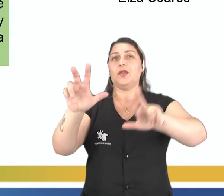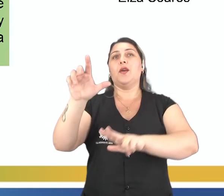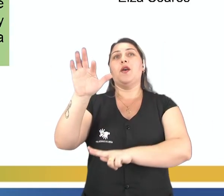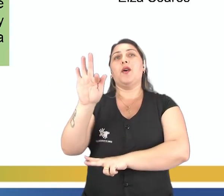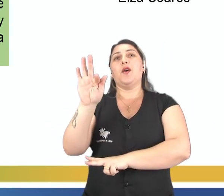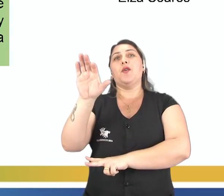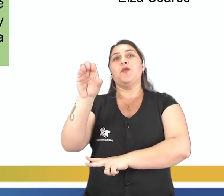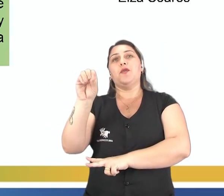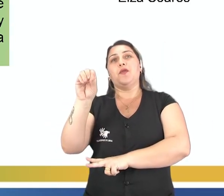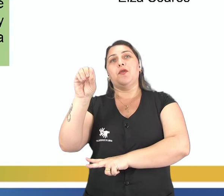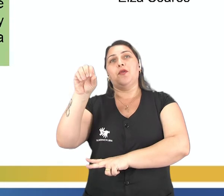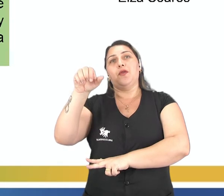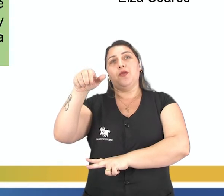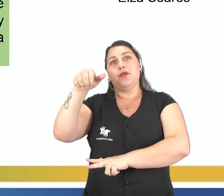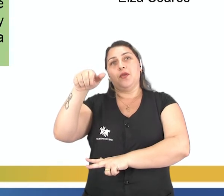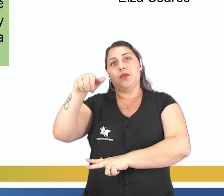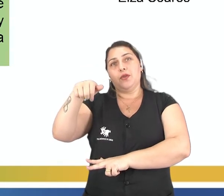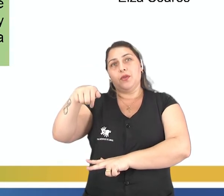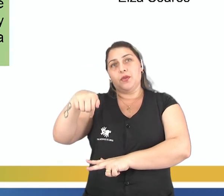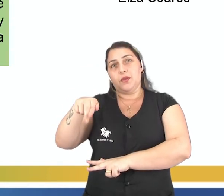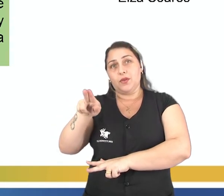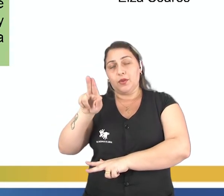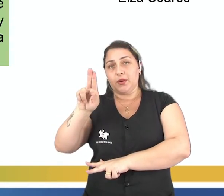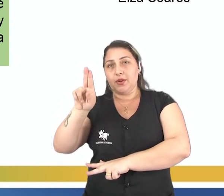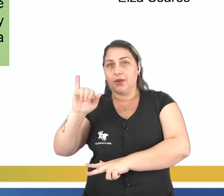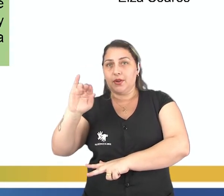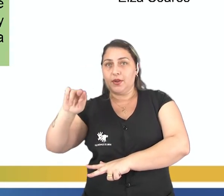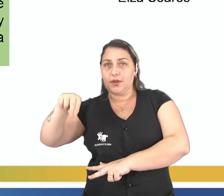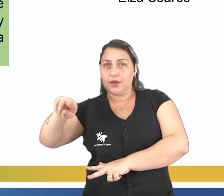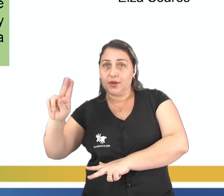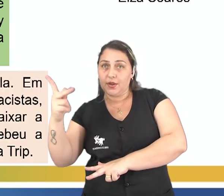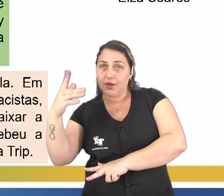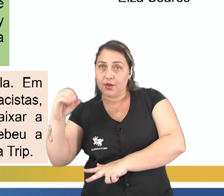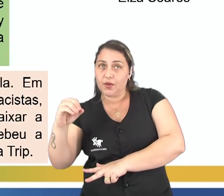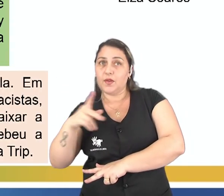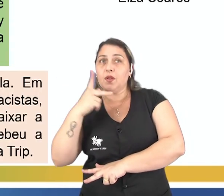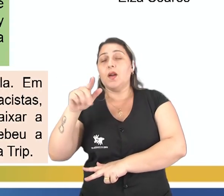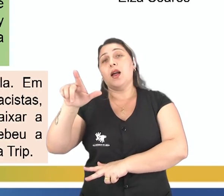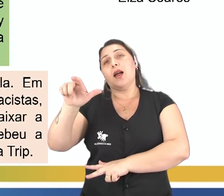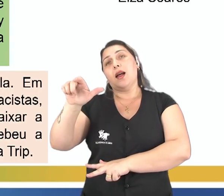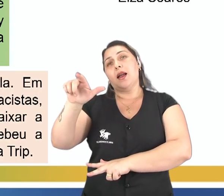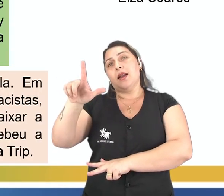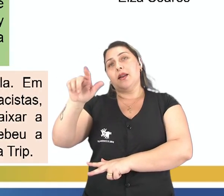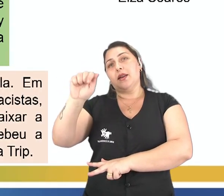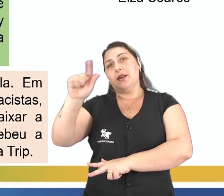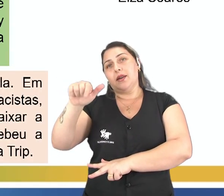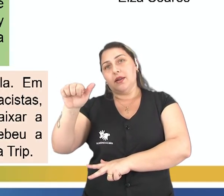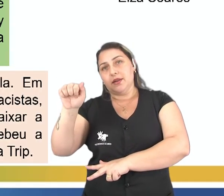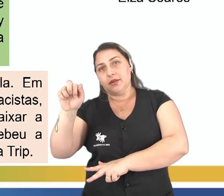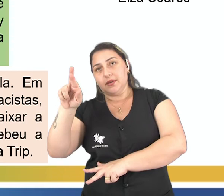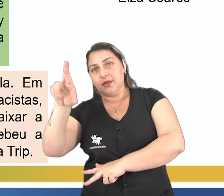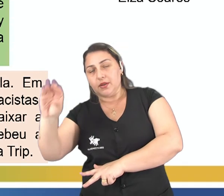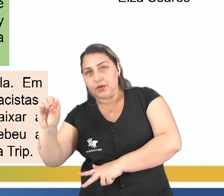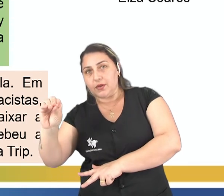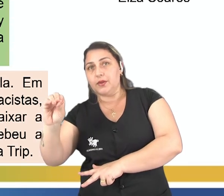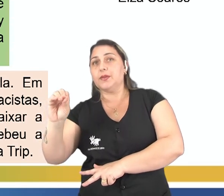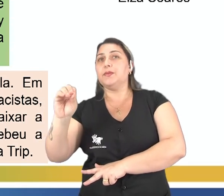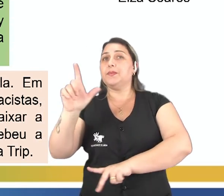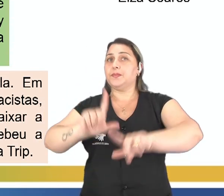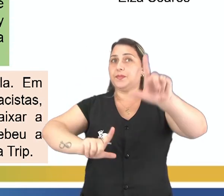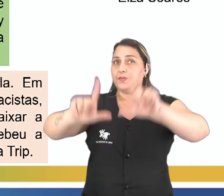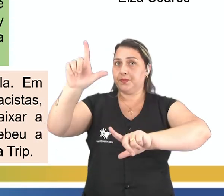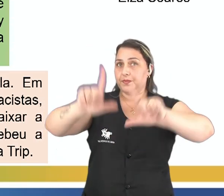quem é? Acertou quem disse Lázaro Ramos. E a última característica é: estreou na televisão